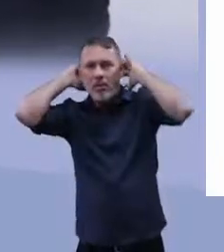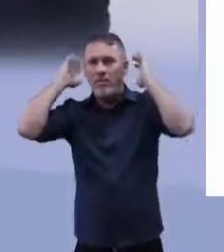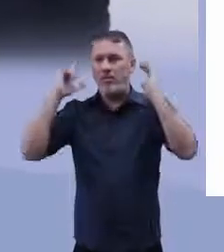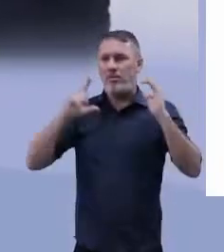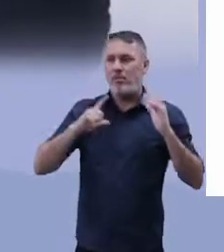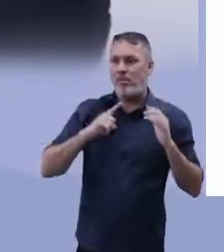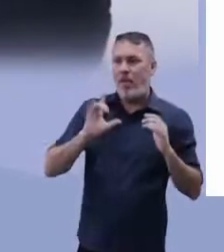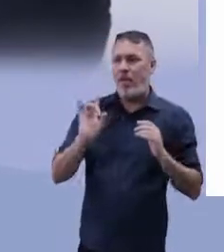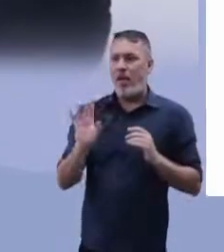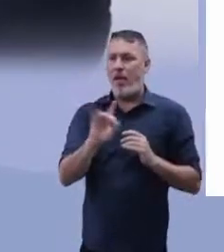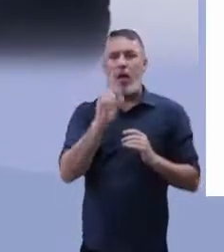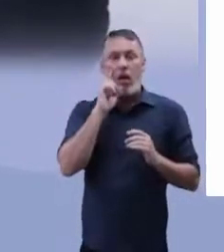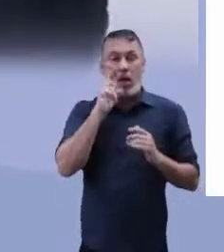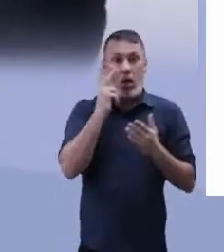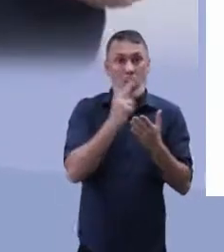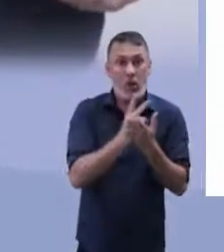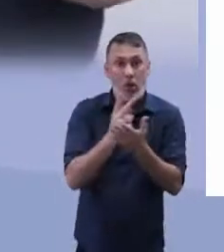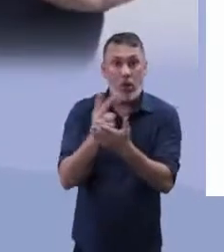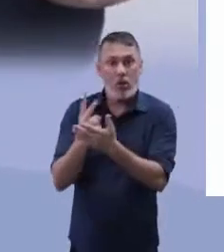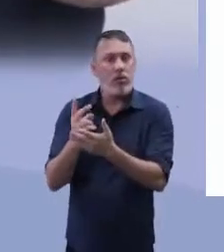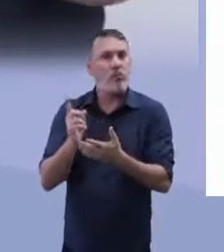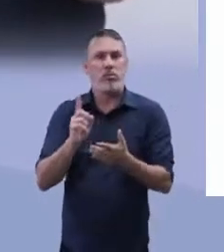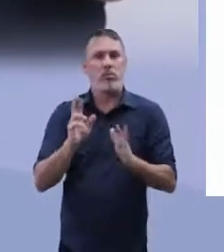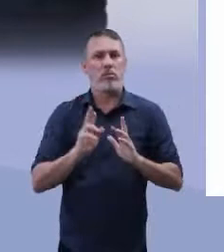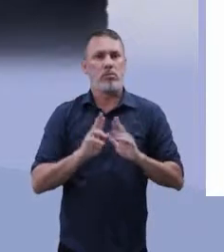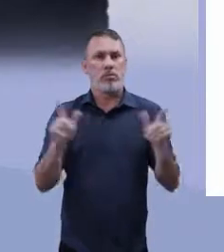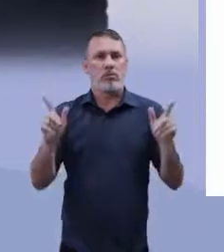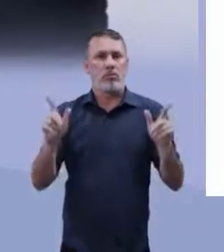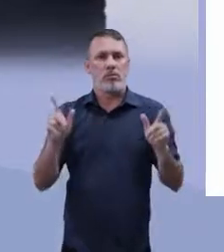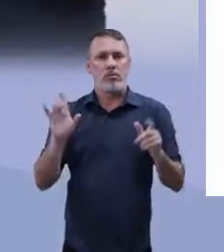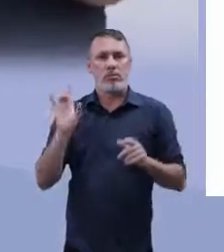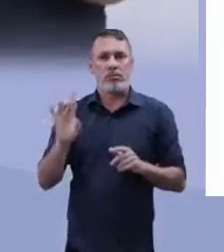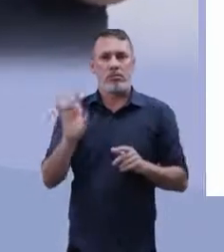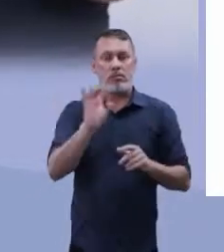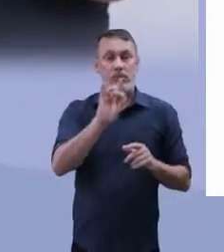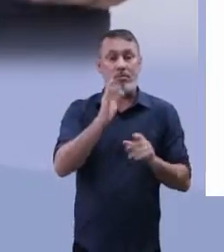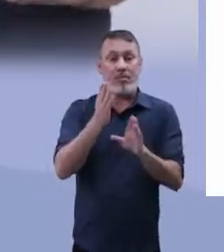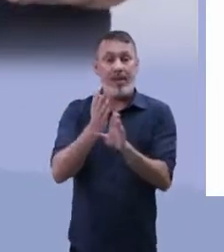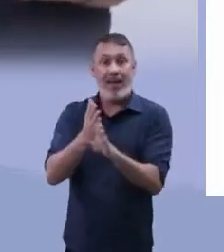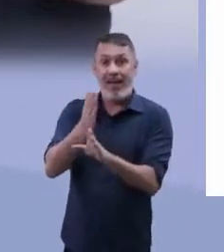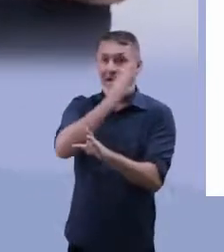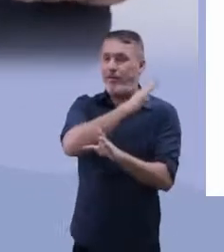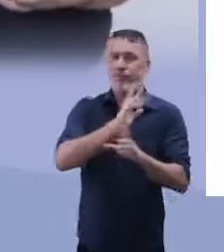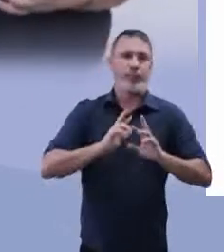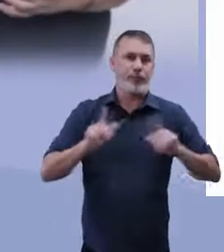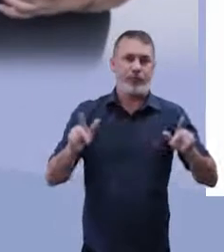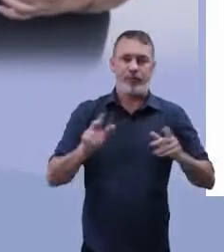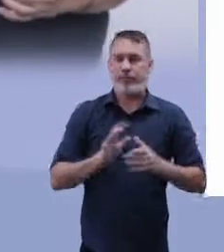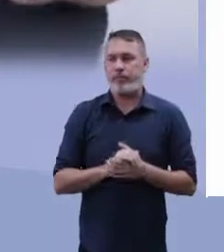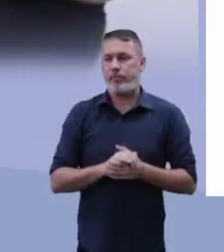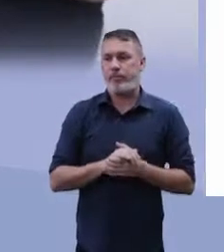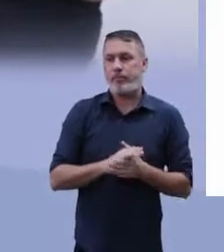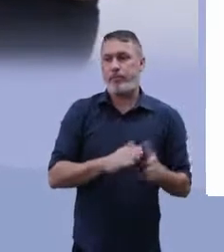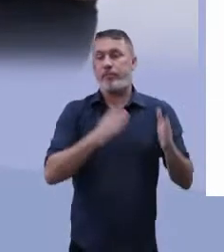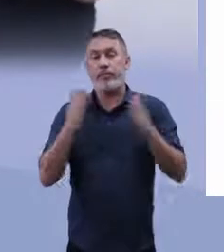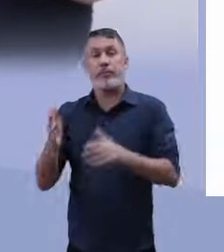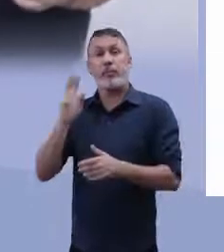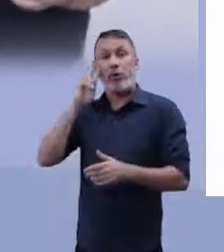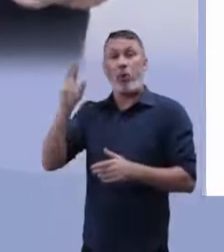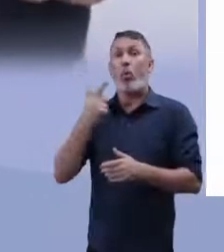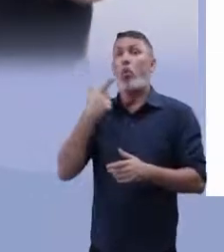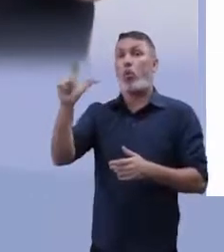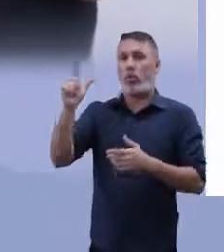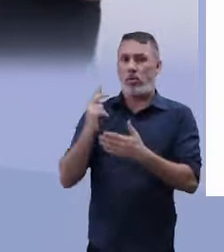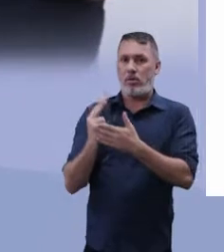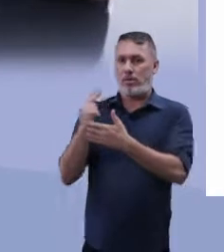cabeça, elas estão em poses diferentes. Não era esta a forma que se via naquele período. Mais uma